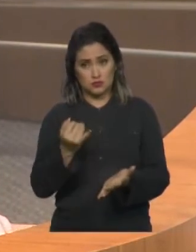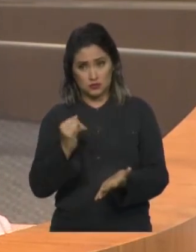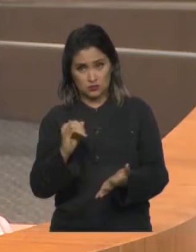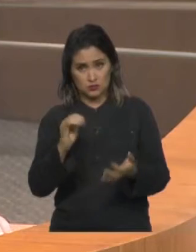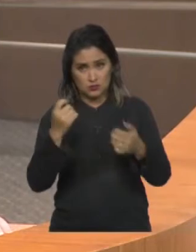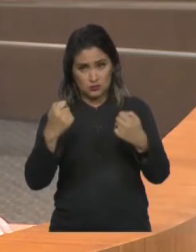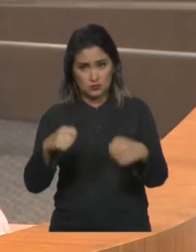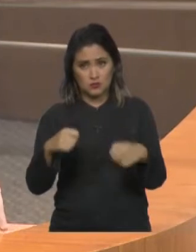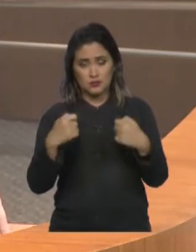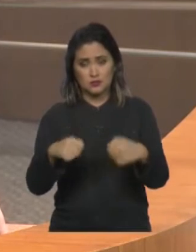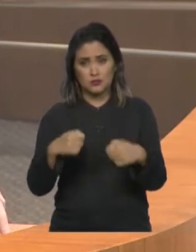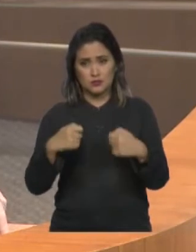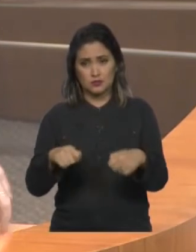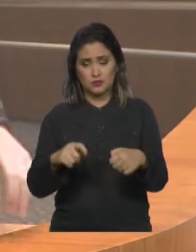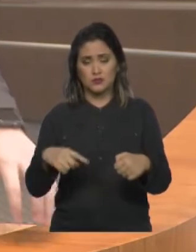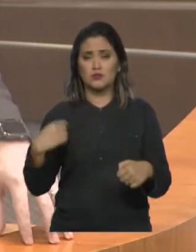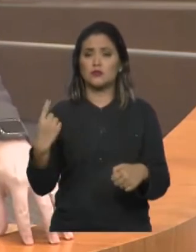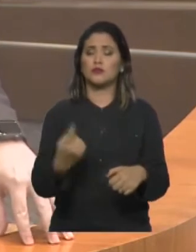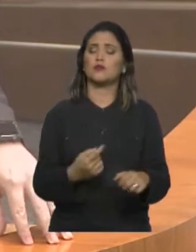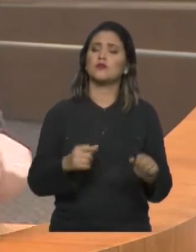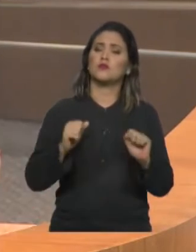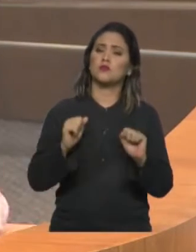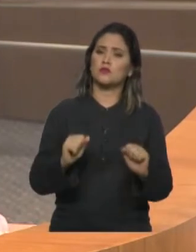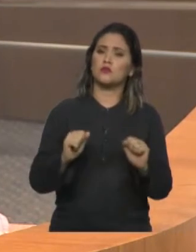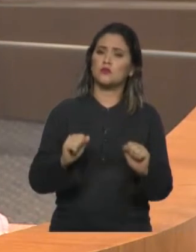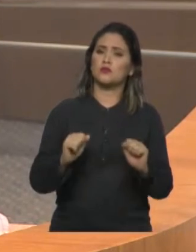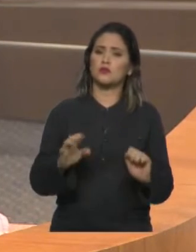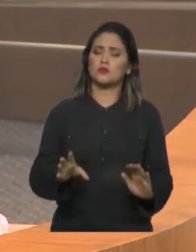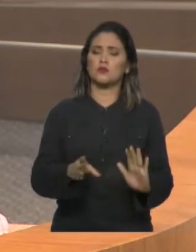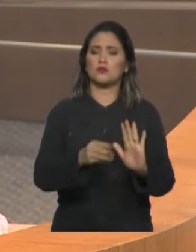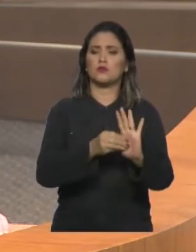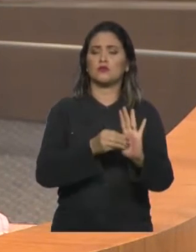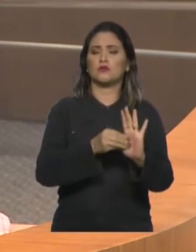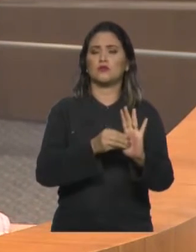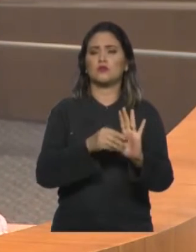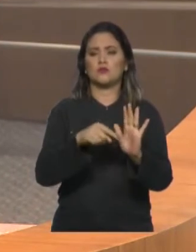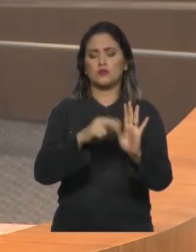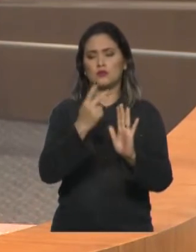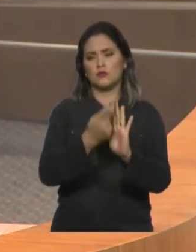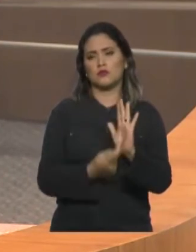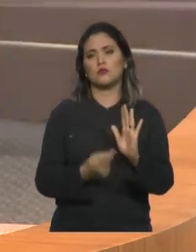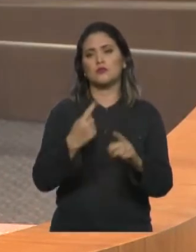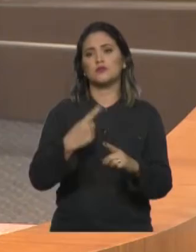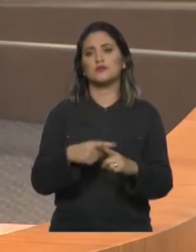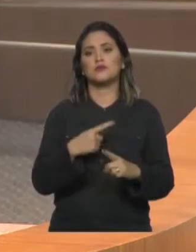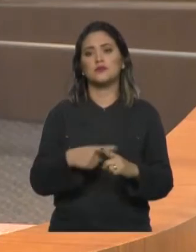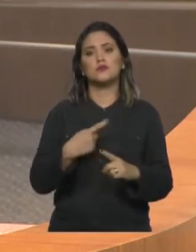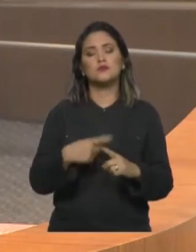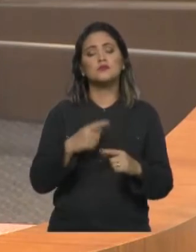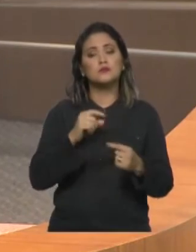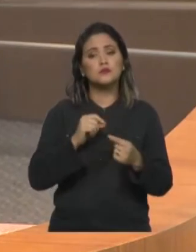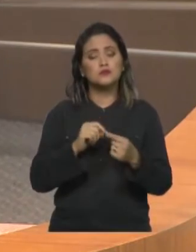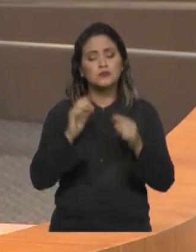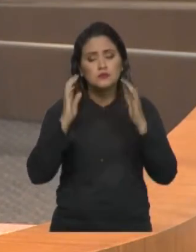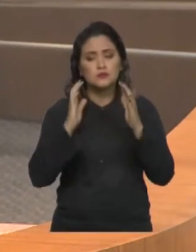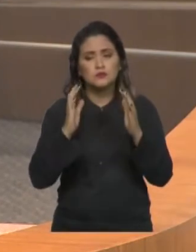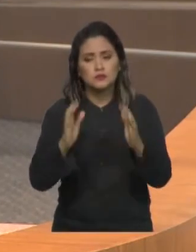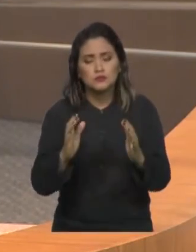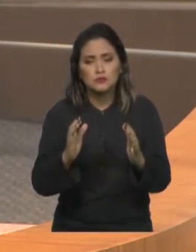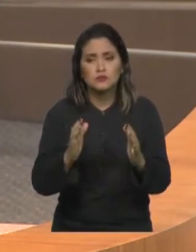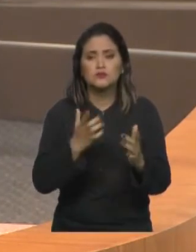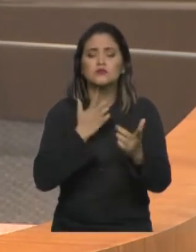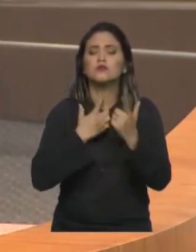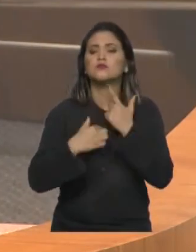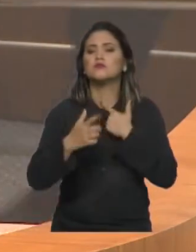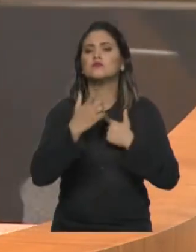necessidade que a gente possa emendar este projeto para atender os anseios daqueles que vão de fato serem